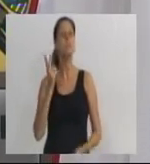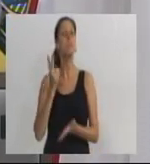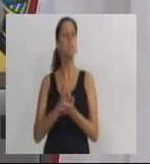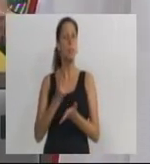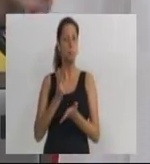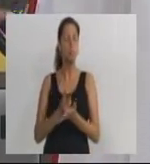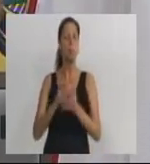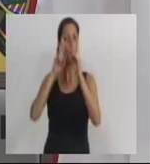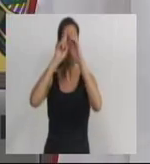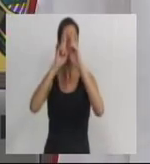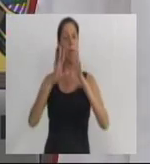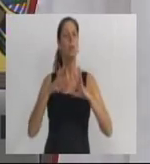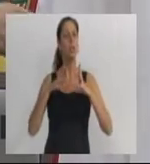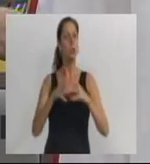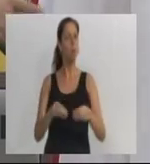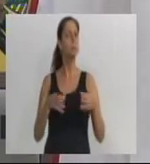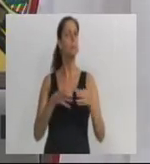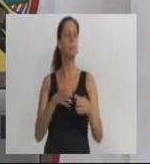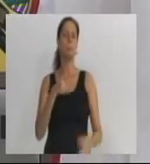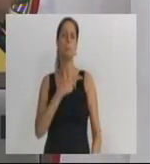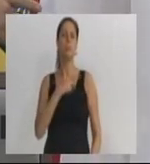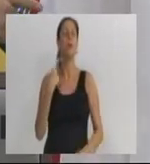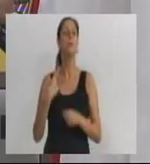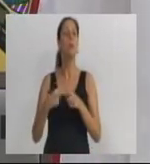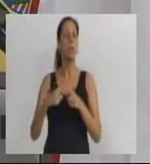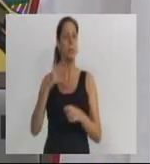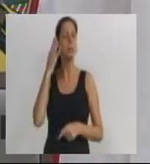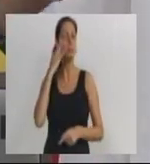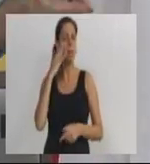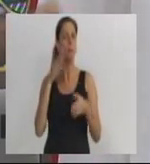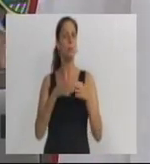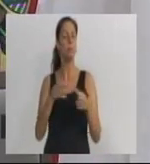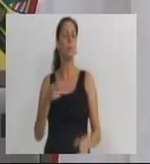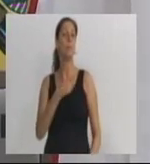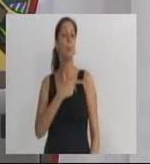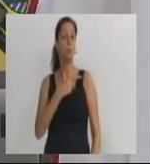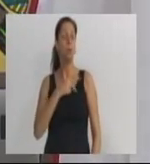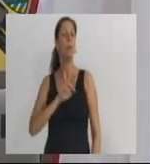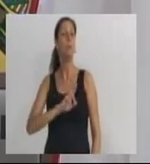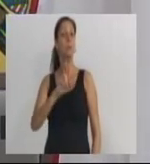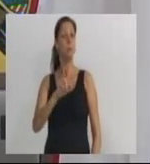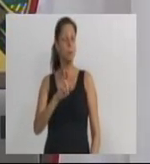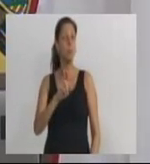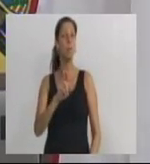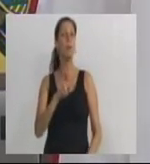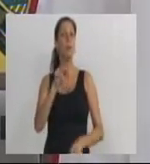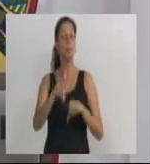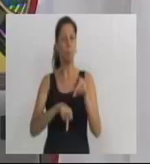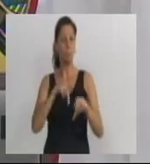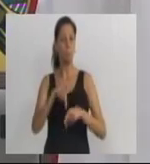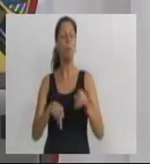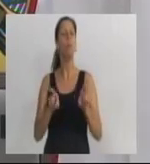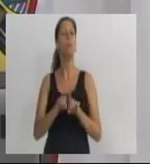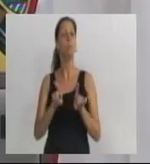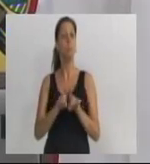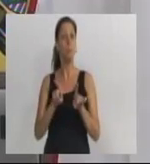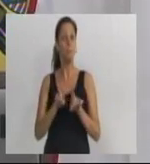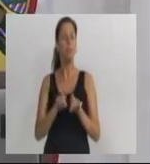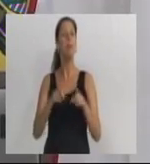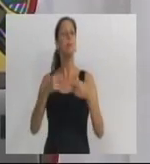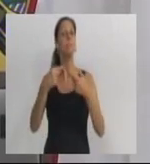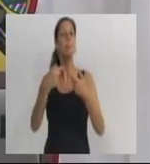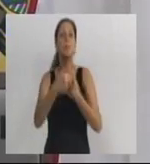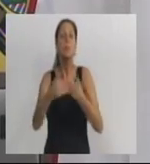dessa casa representam as demandas da sociedade, da nossa cidade, da nossa gente, do nosso povo que precisa. A imparcialidade dele